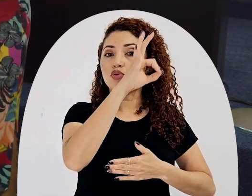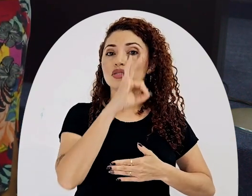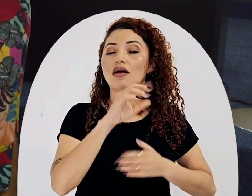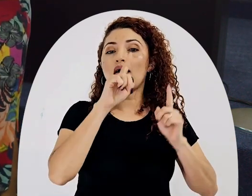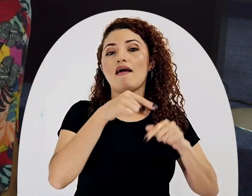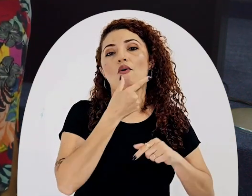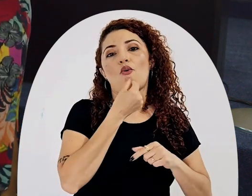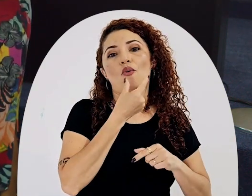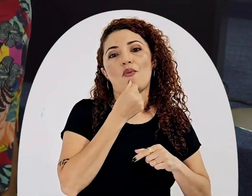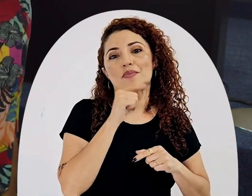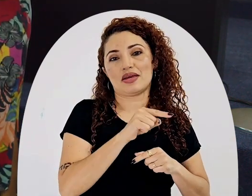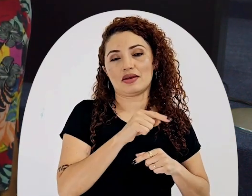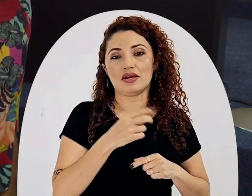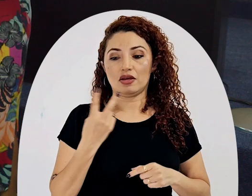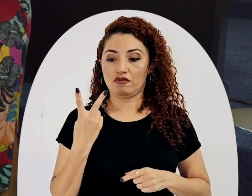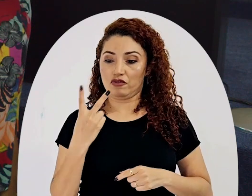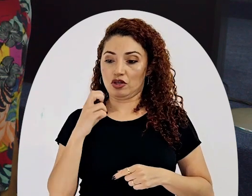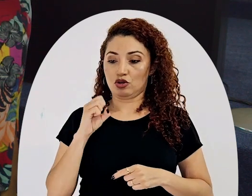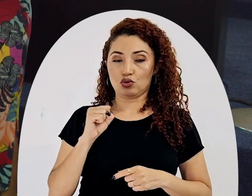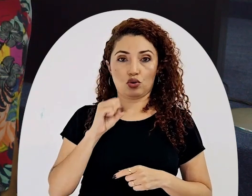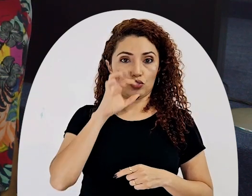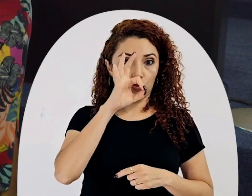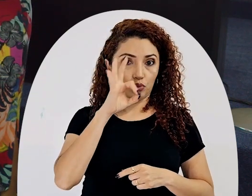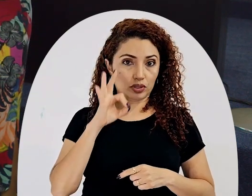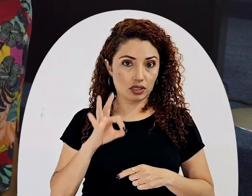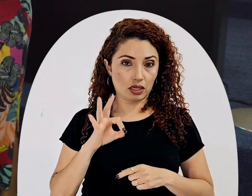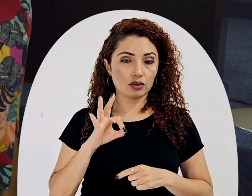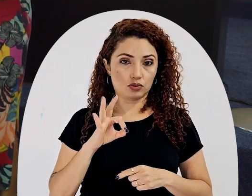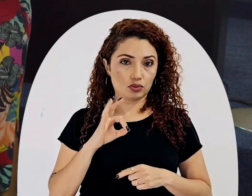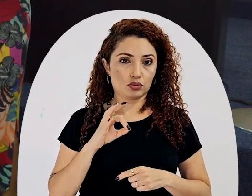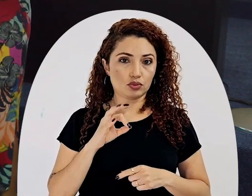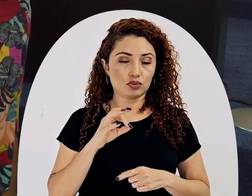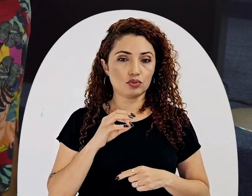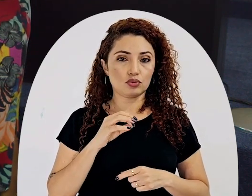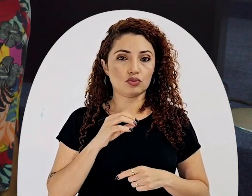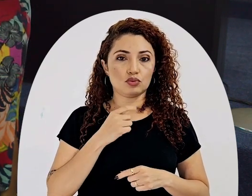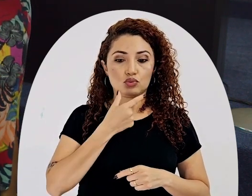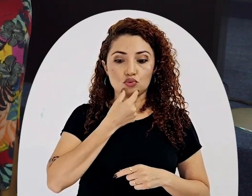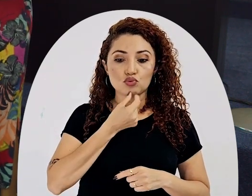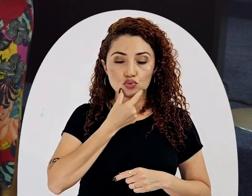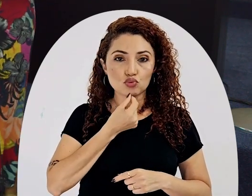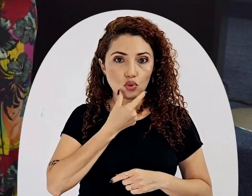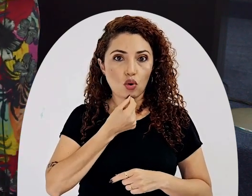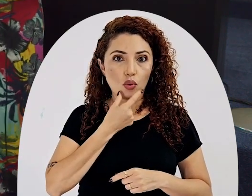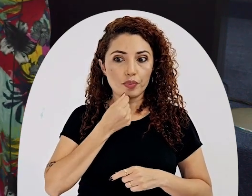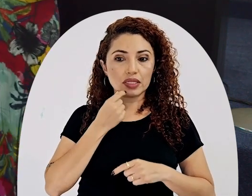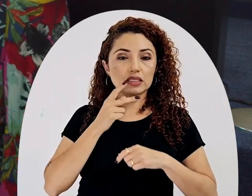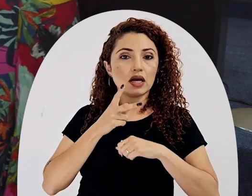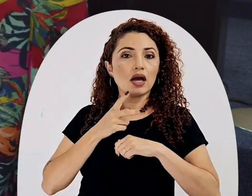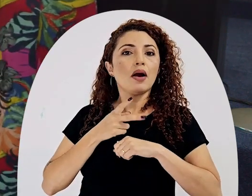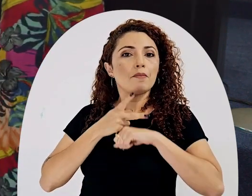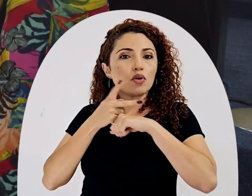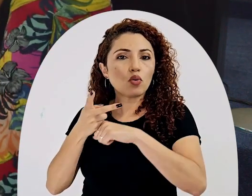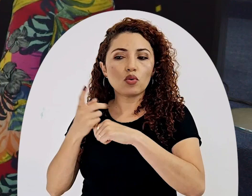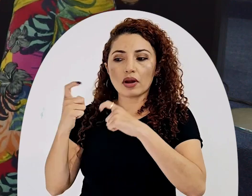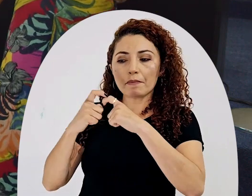28% dos homens somente que buscam cuidados com a saúde de forma preventiva.